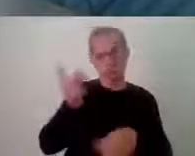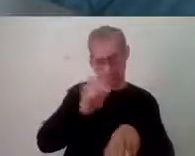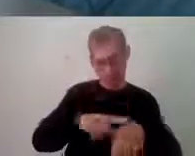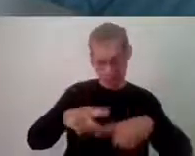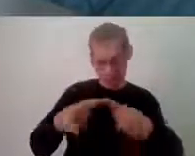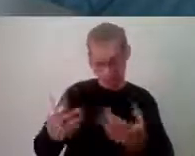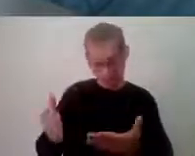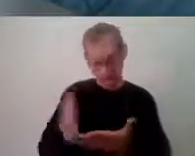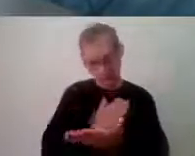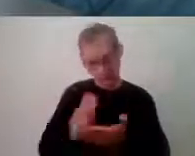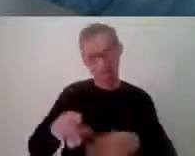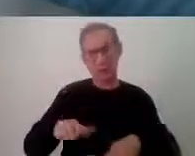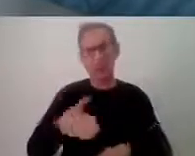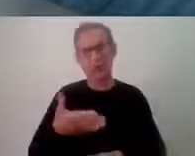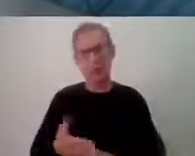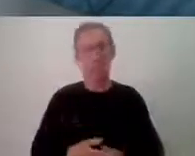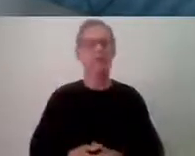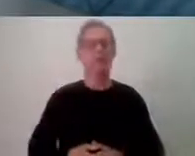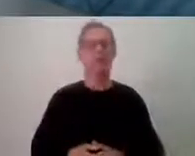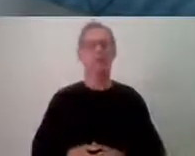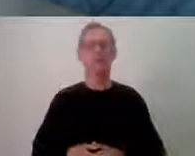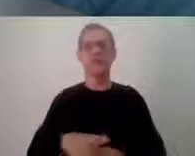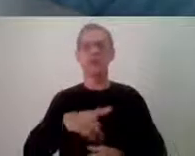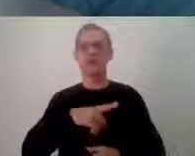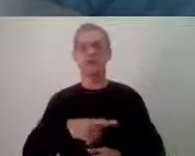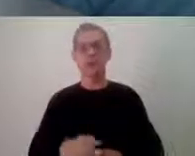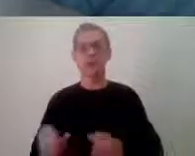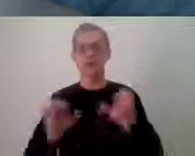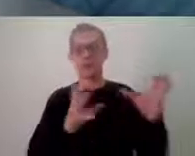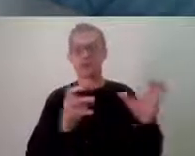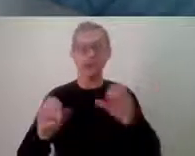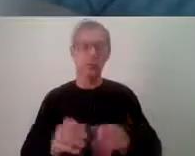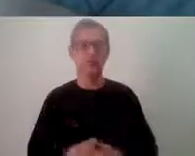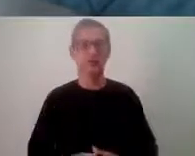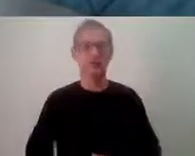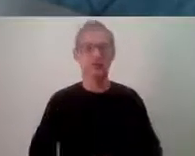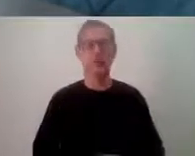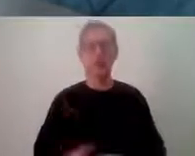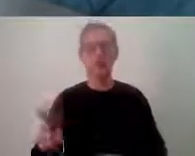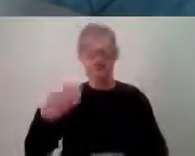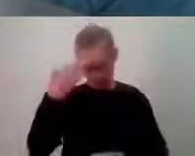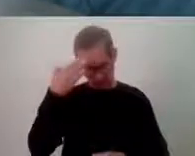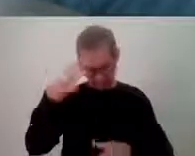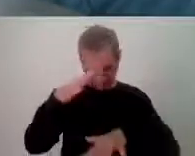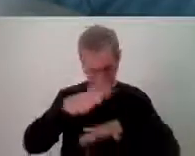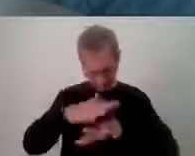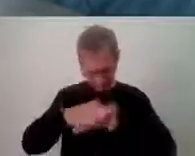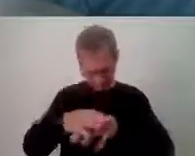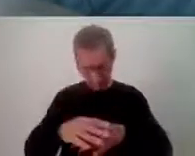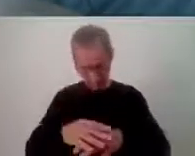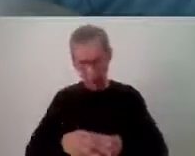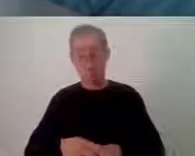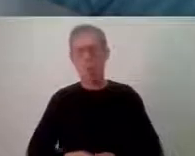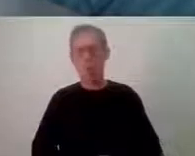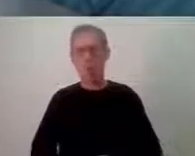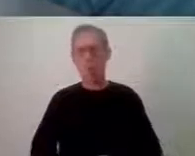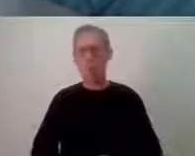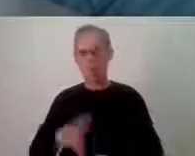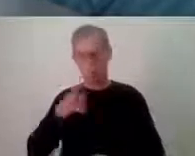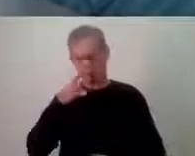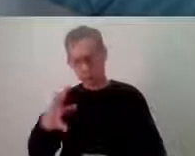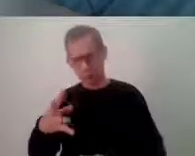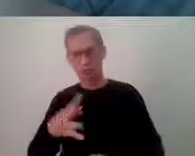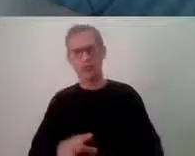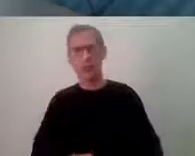mas separados, né? Inclusive, tem brigas entre eles, assim, que um acusou o outro de plágio e tudo mais.